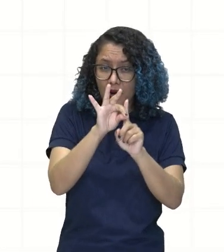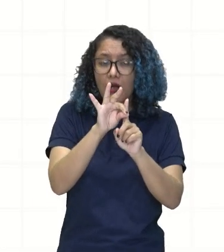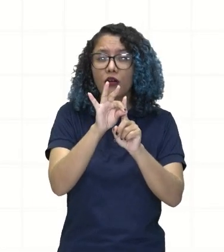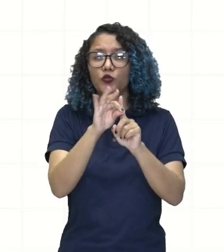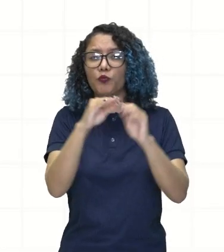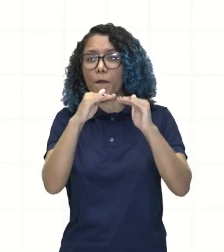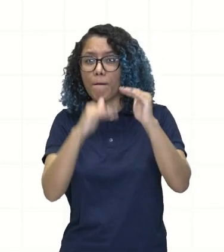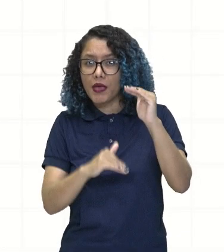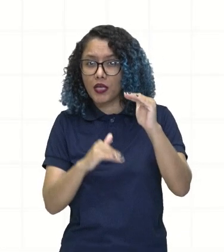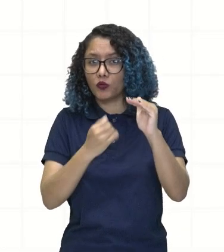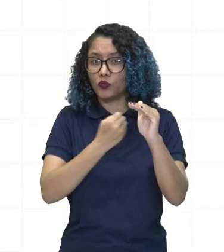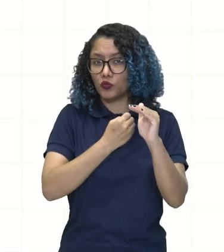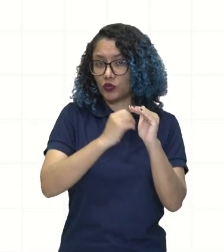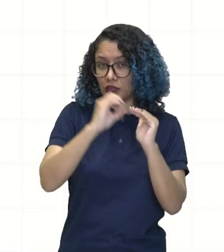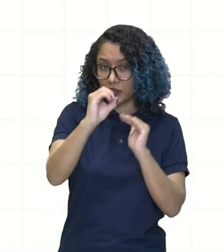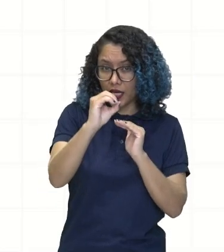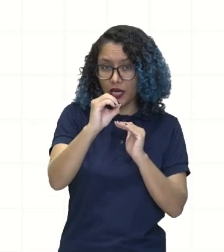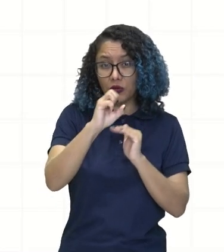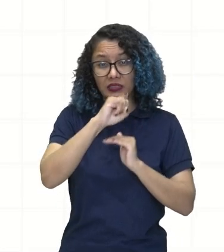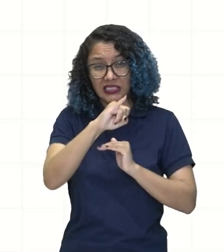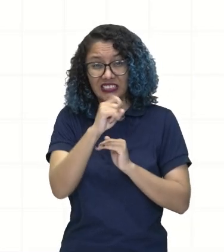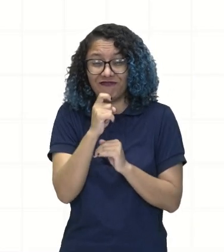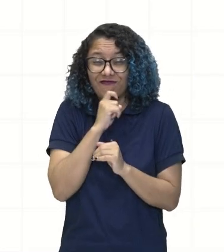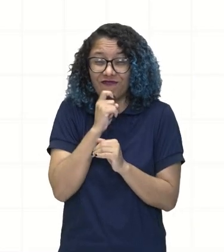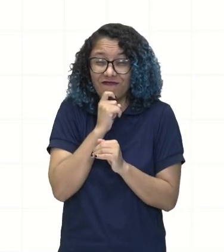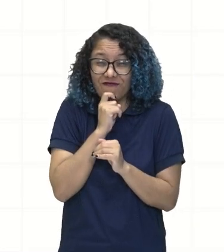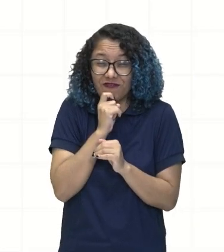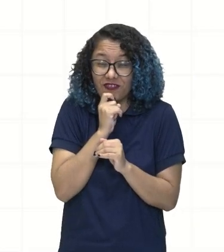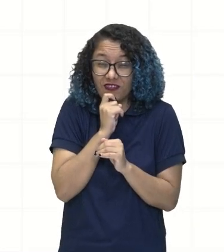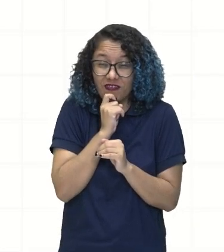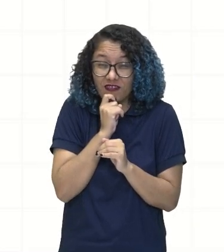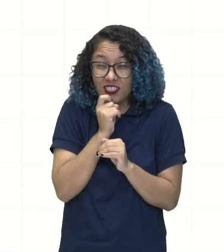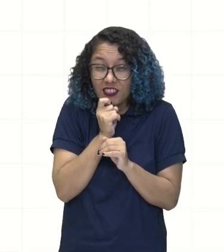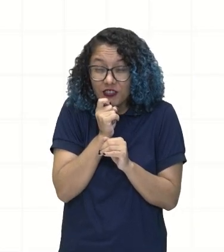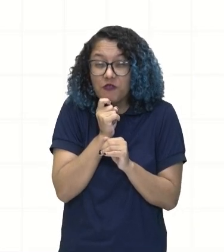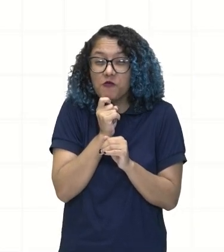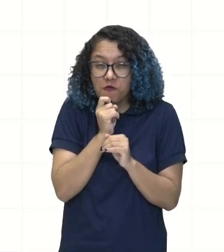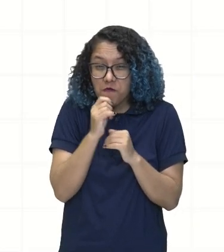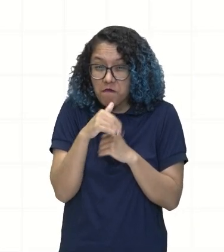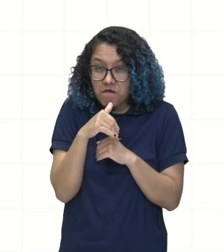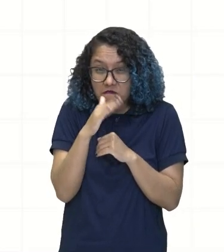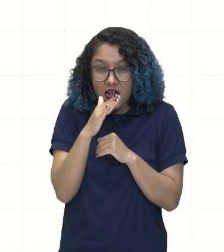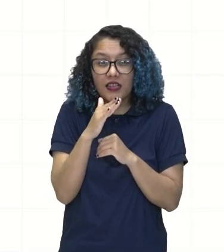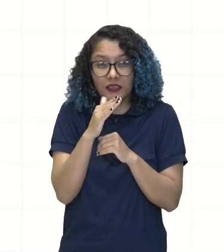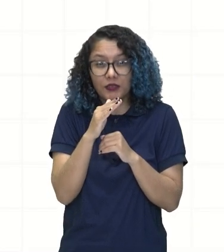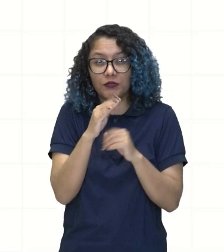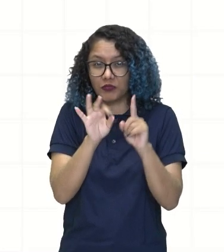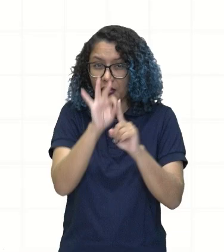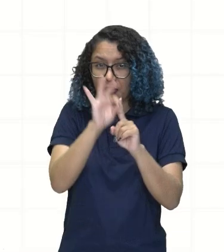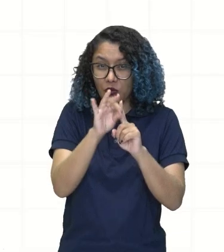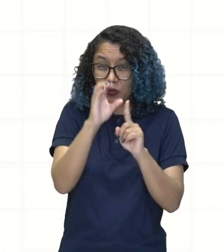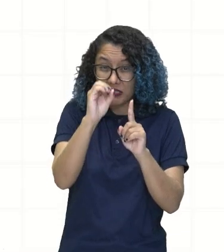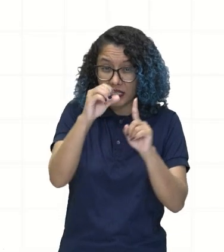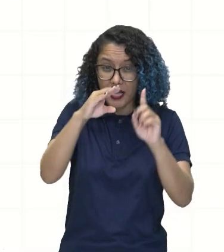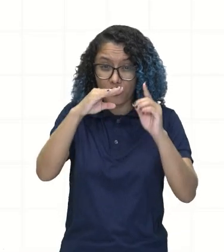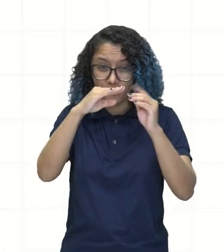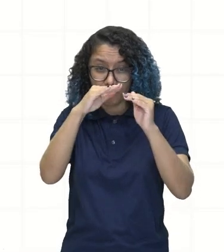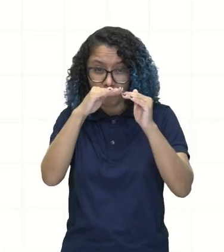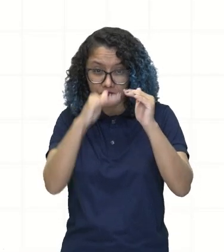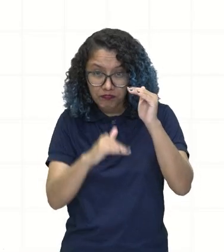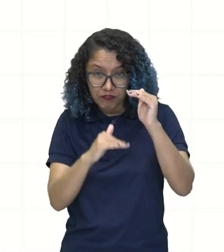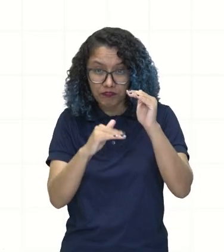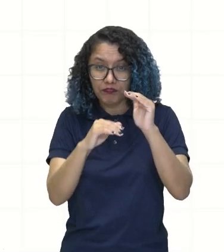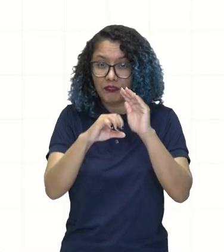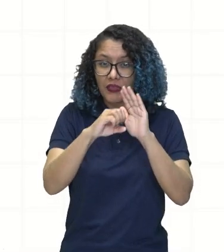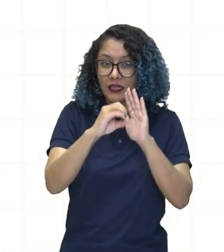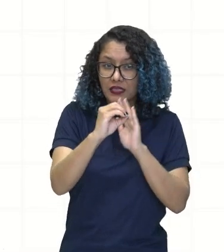de zero, né? Quando está muito frio ali, né? Congelando abaixo de zero. Nas relações monetárias,